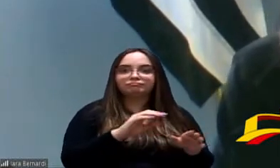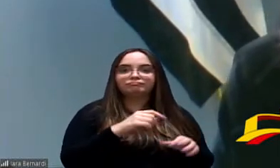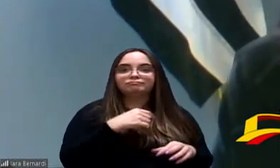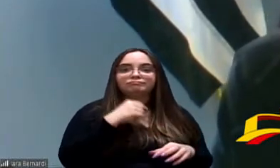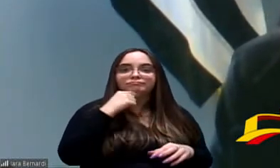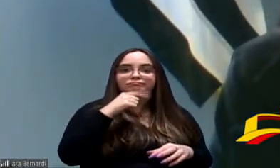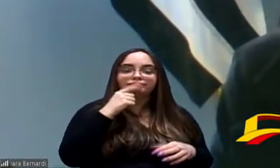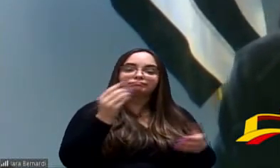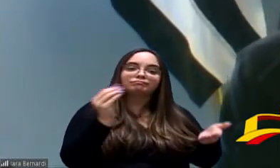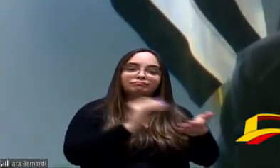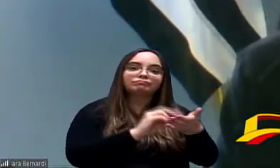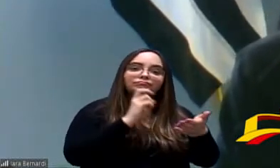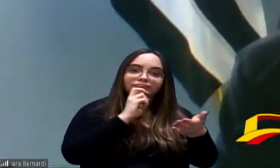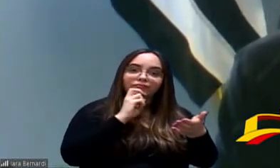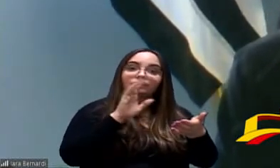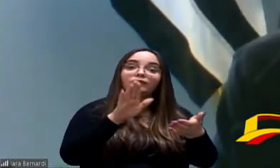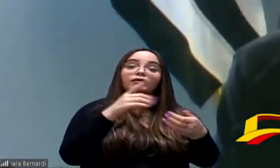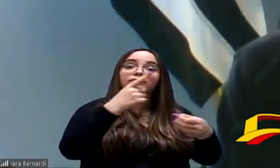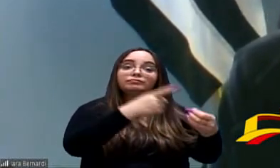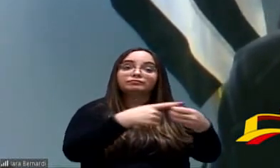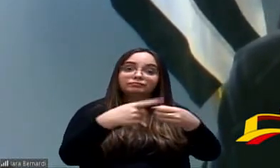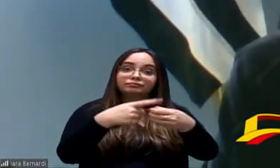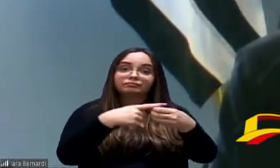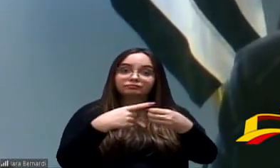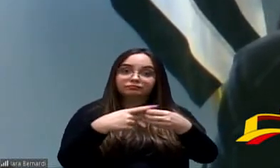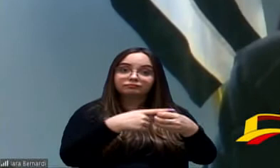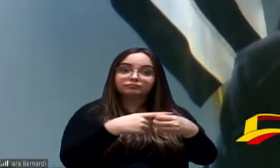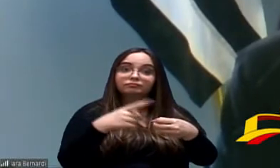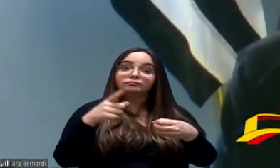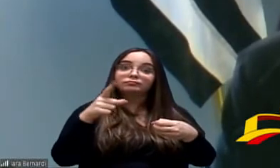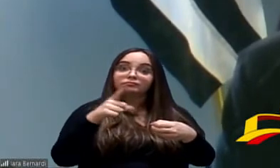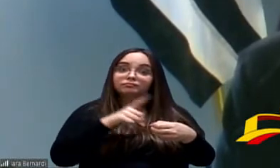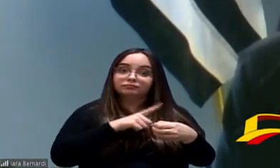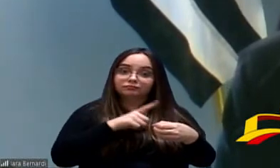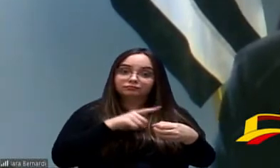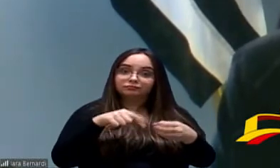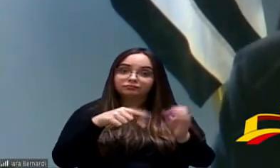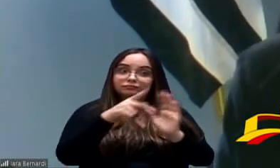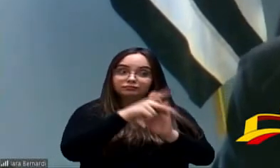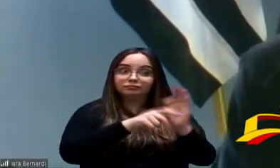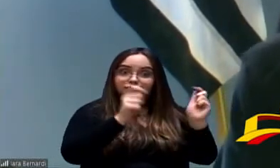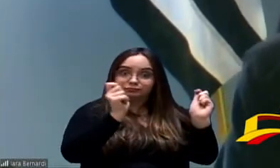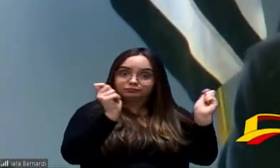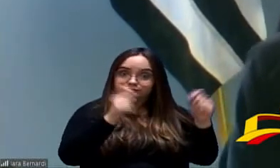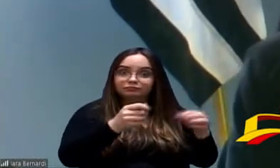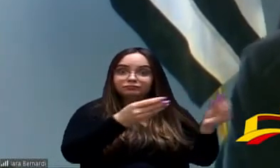não ia conseguir inscrever Sorocaba, mas cidades que estavam habilitadas a receber esse projeto,